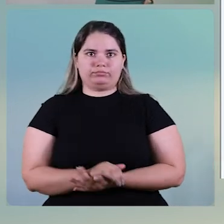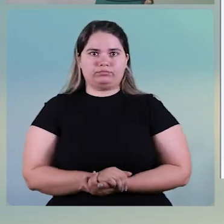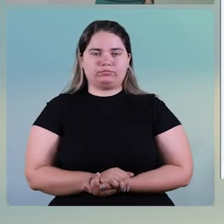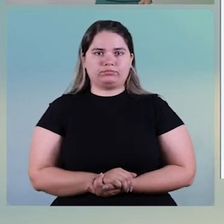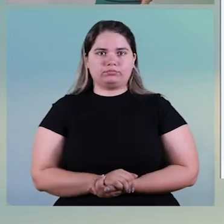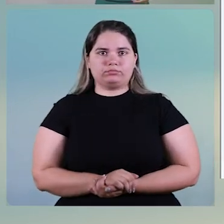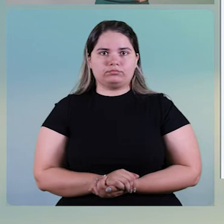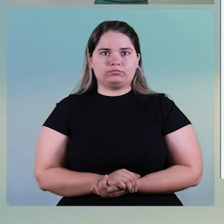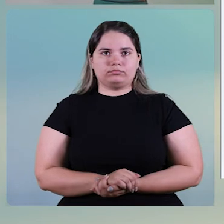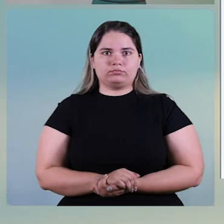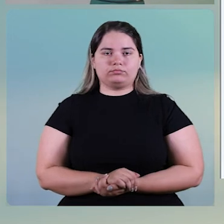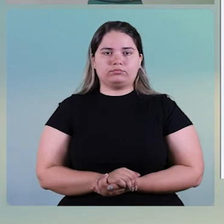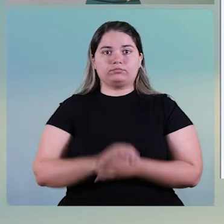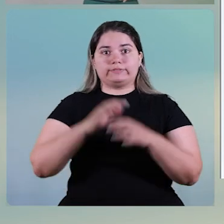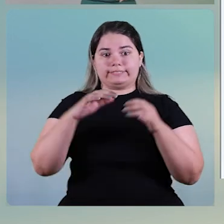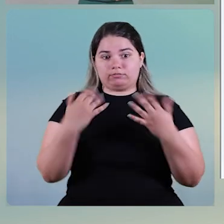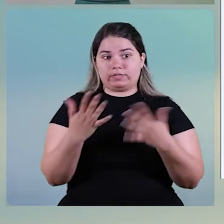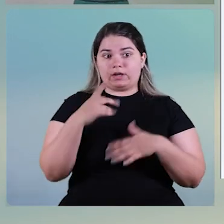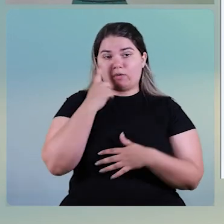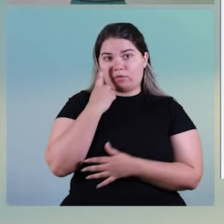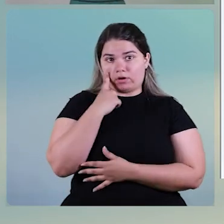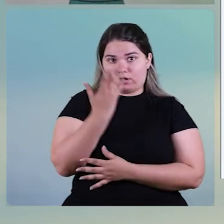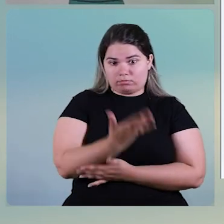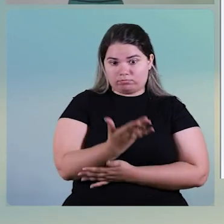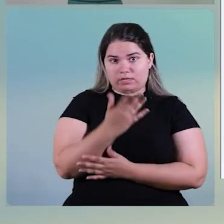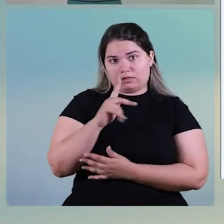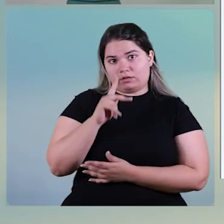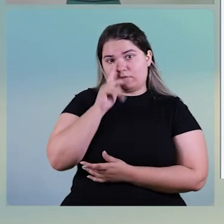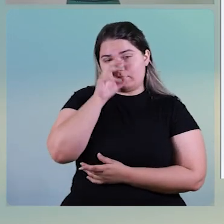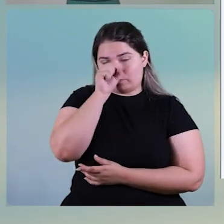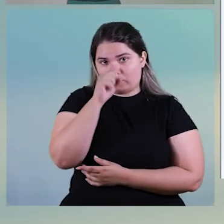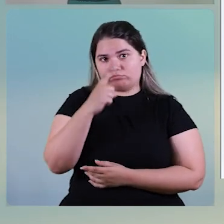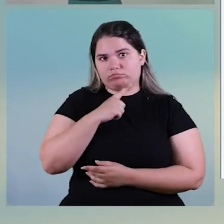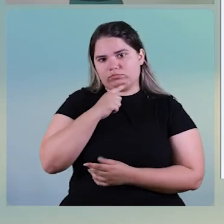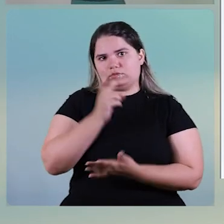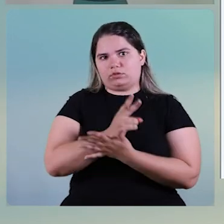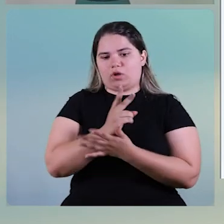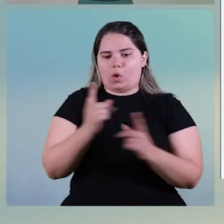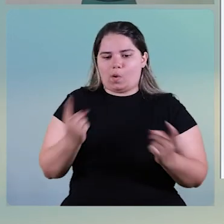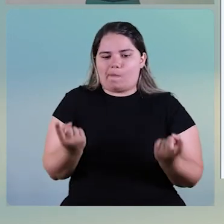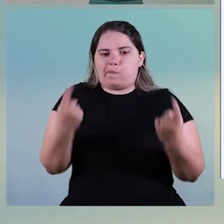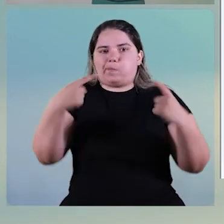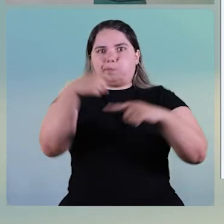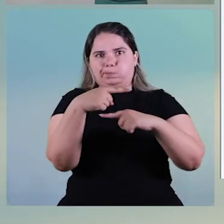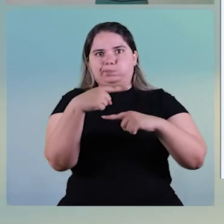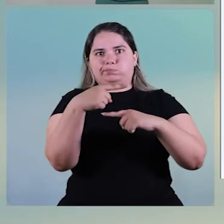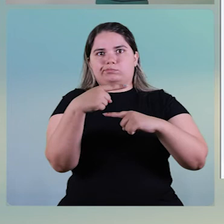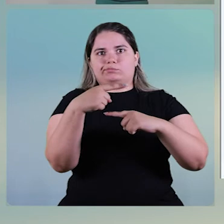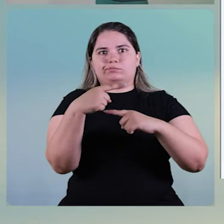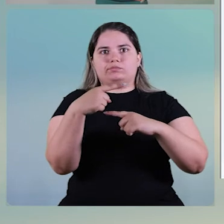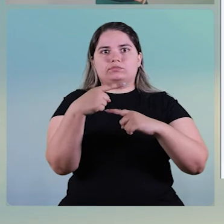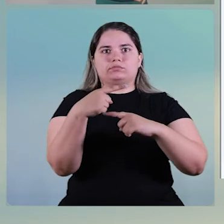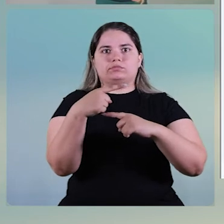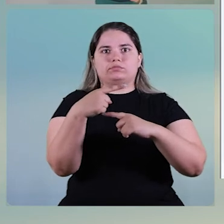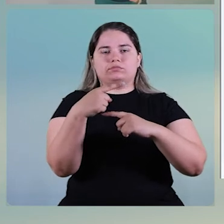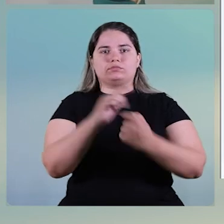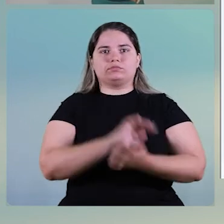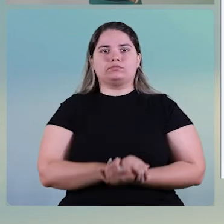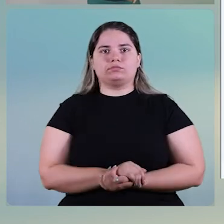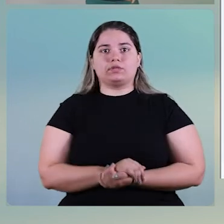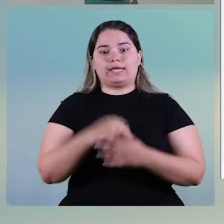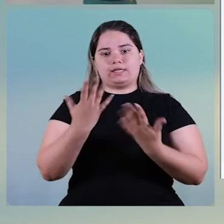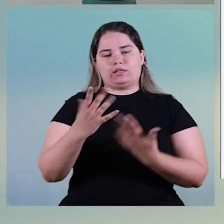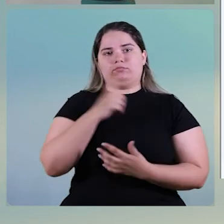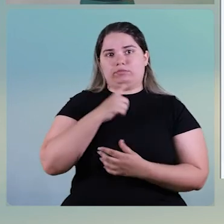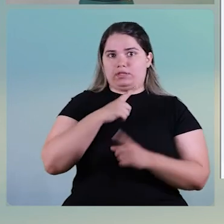isso, já que essas forças tendem a produzir rotações em sentidos opostos, a gente atribui um valor